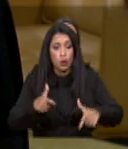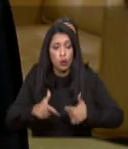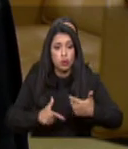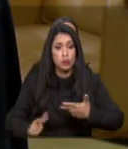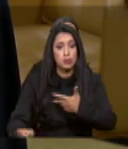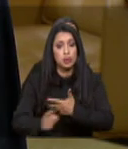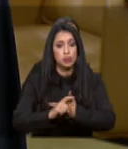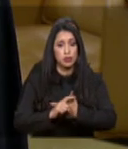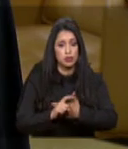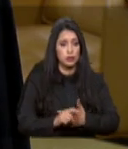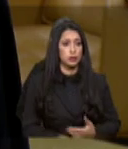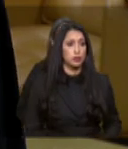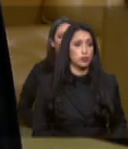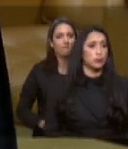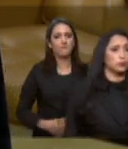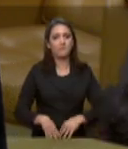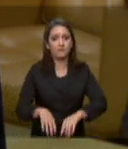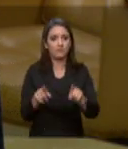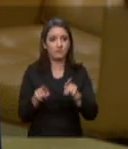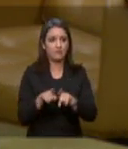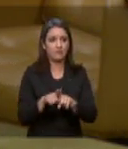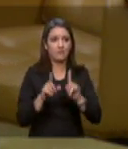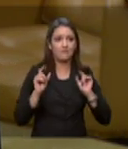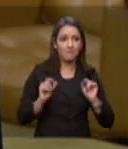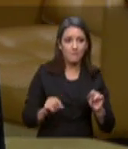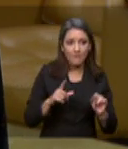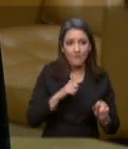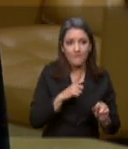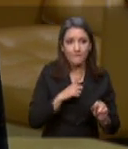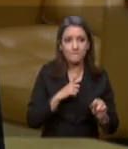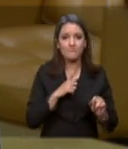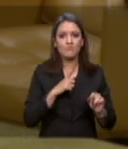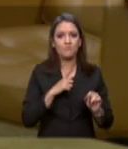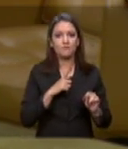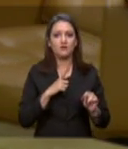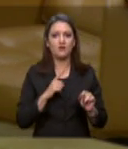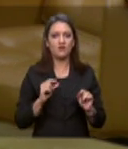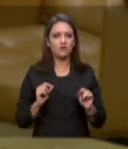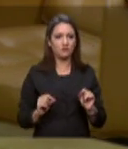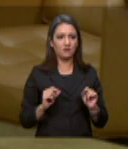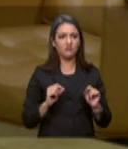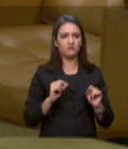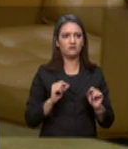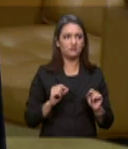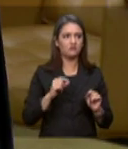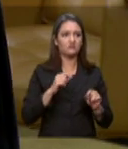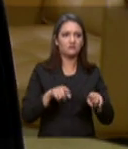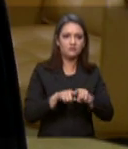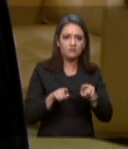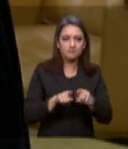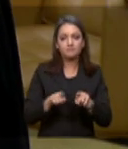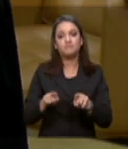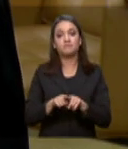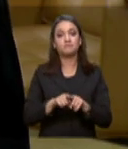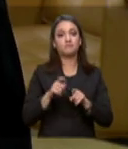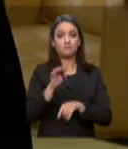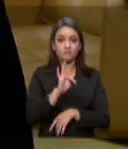administração pública, do próprio munus incumbido ao administrador público federal, com o